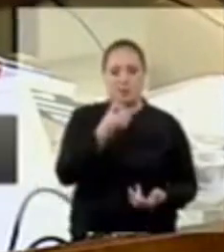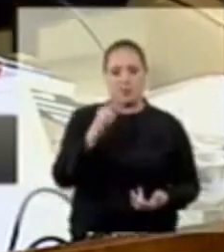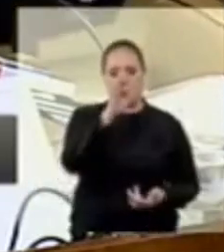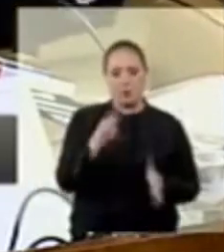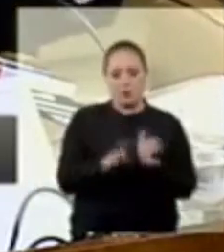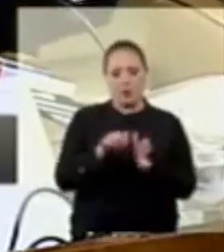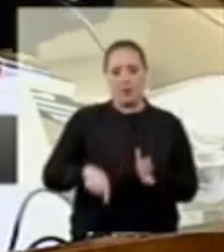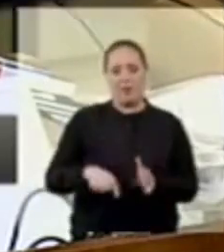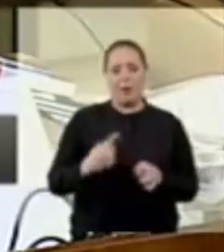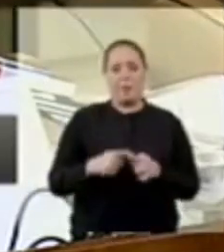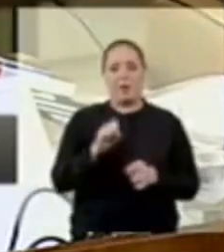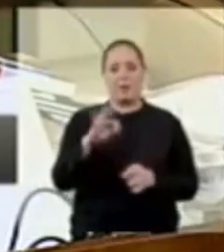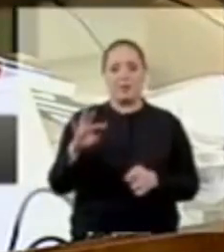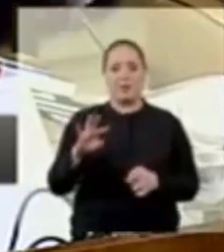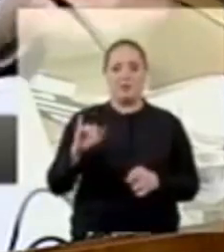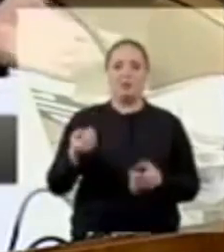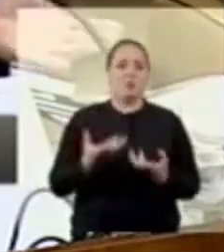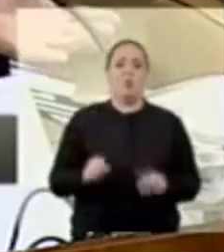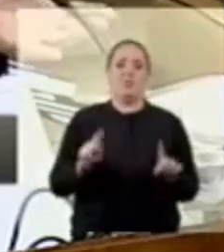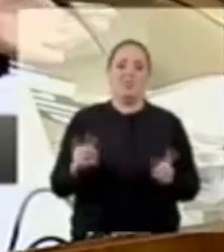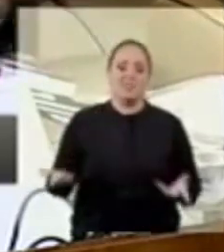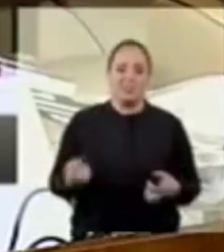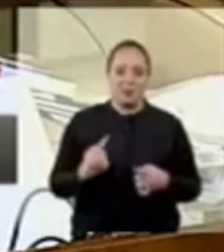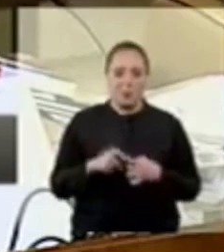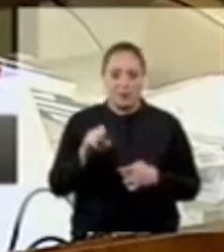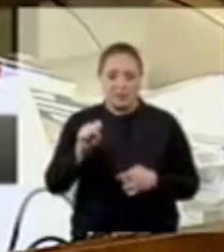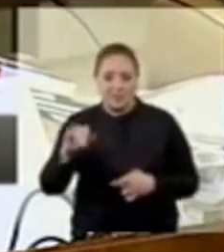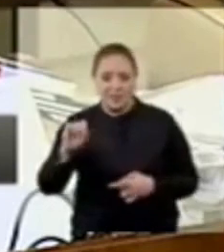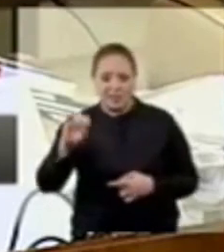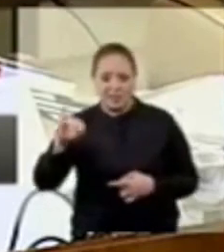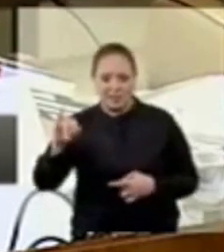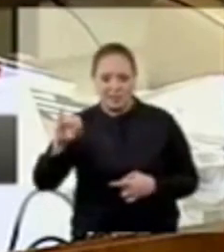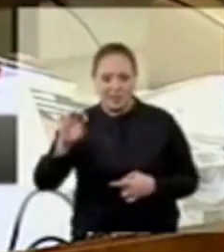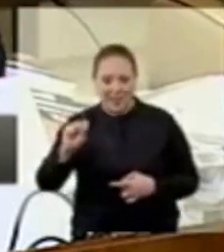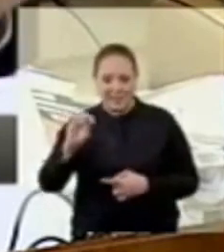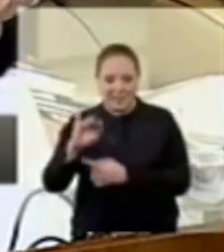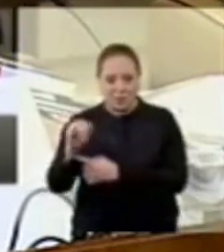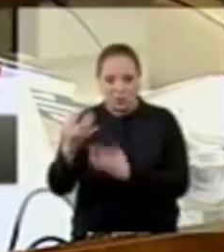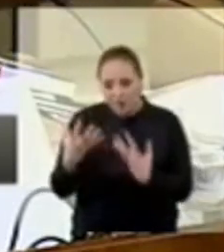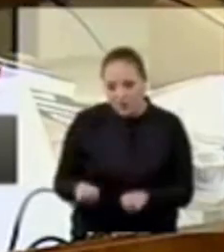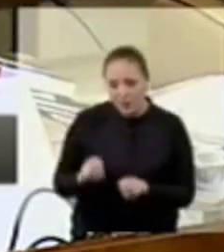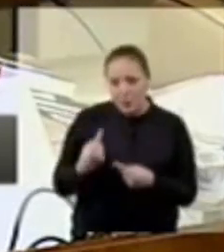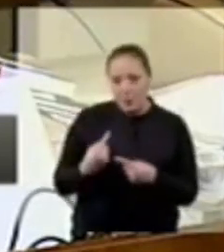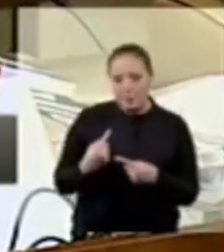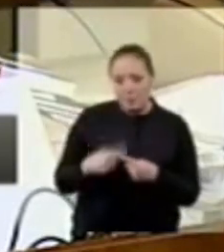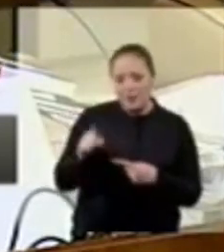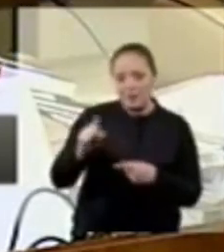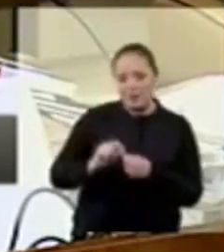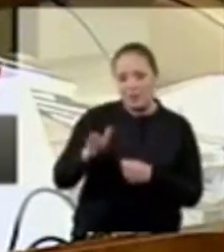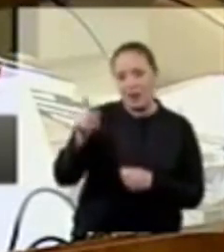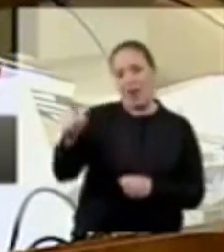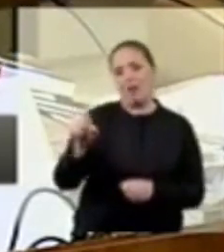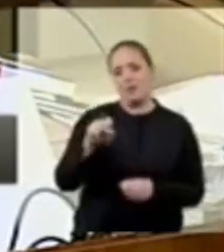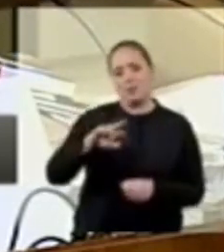chega aqui não foi concedido porque foram concedidos morrer lá não dá pra fazer estatística de habeas corpus no stj olhando que 100% no